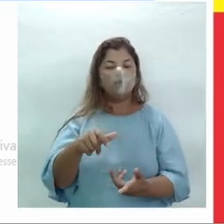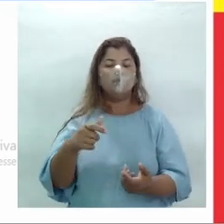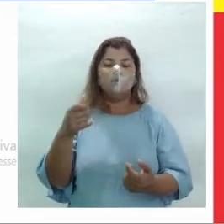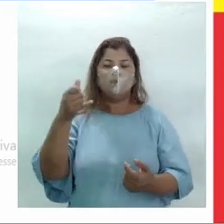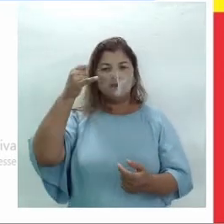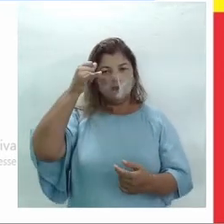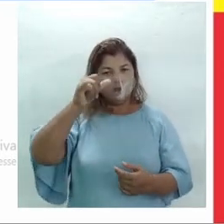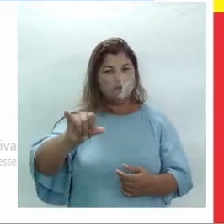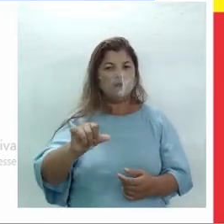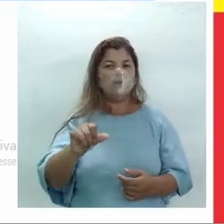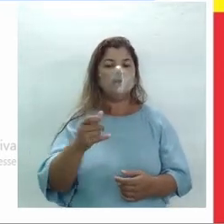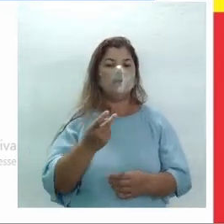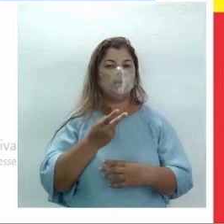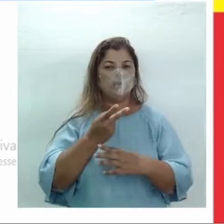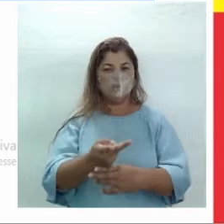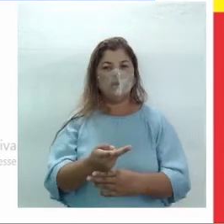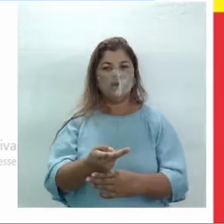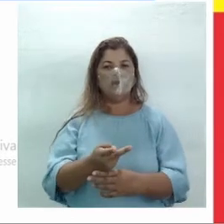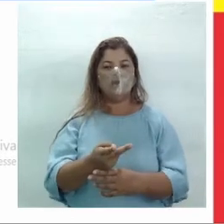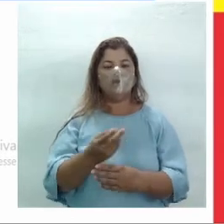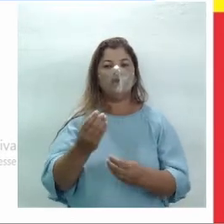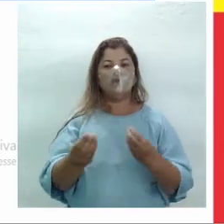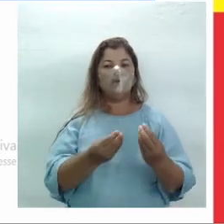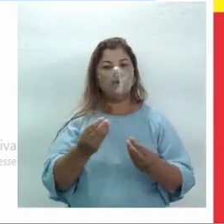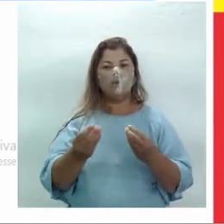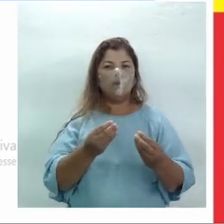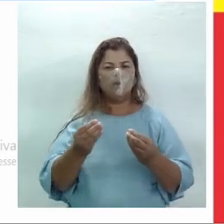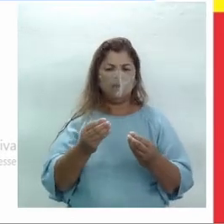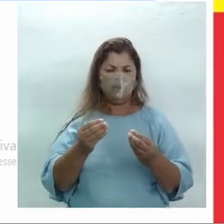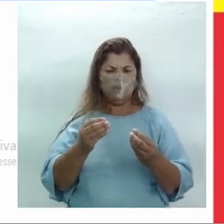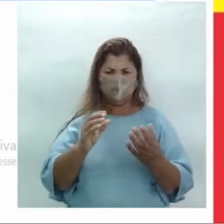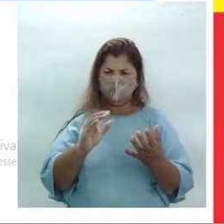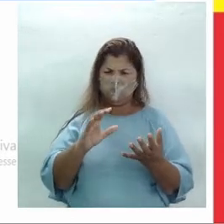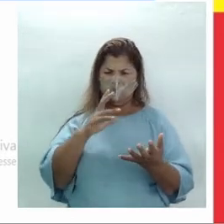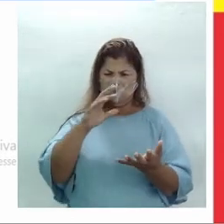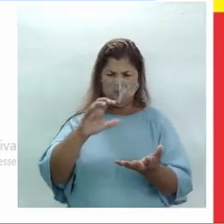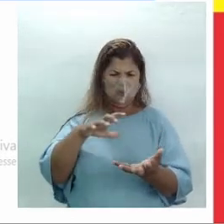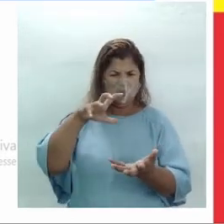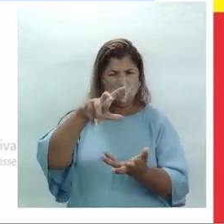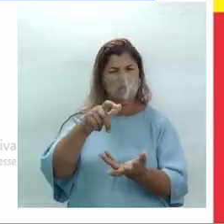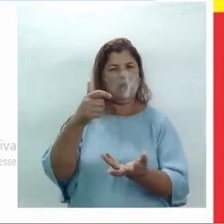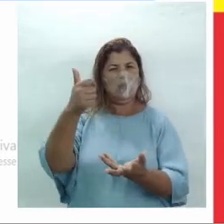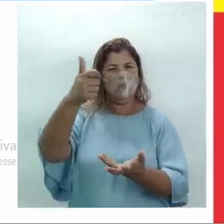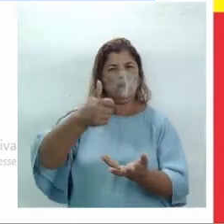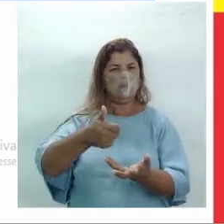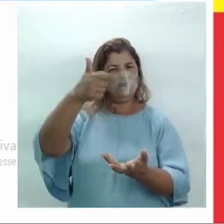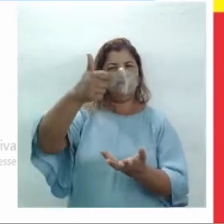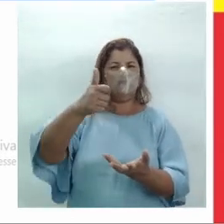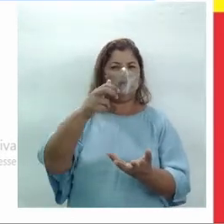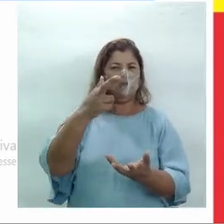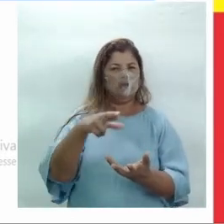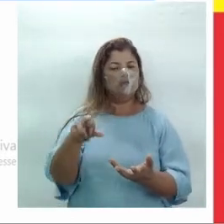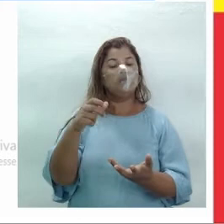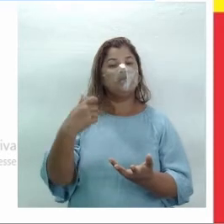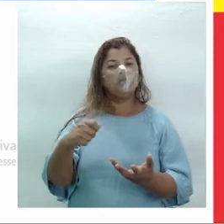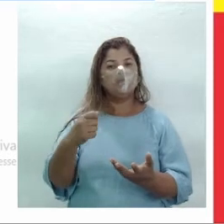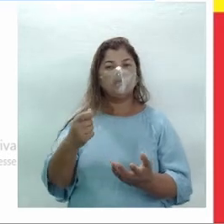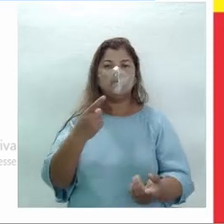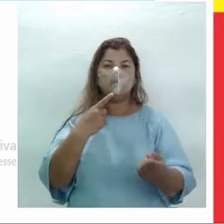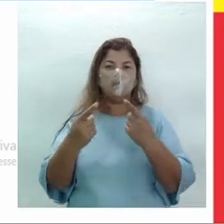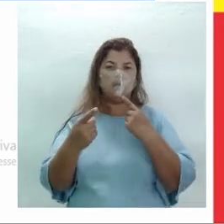mundo devem evitar a busca pela supremacia mundial e, ao invés disso,